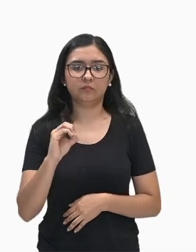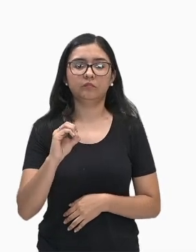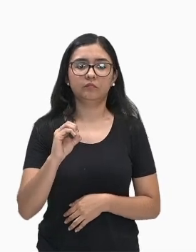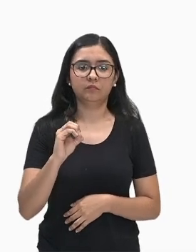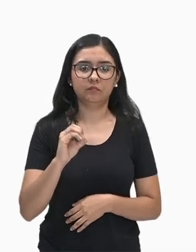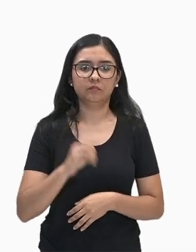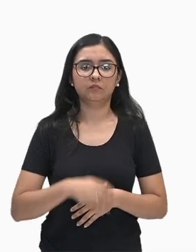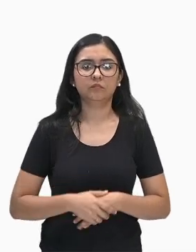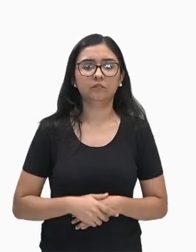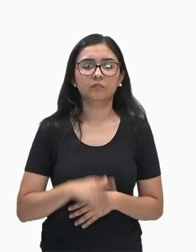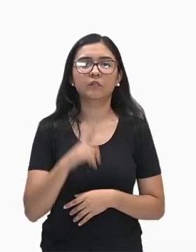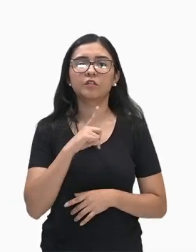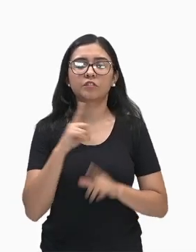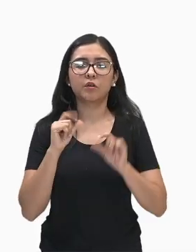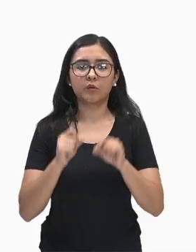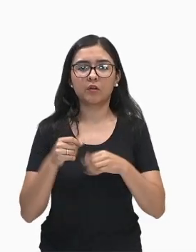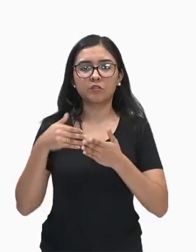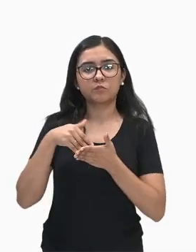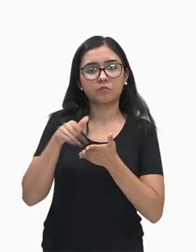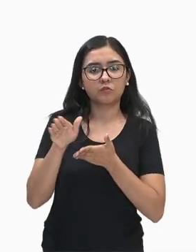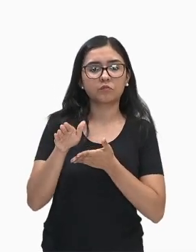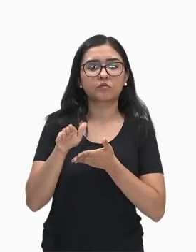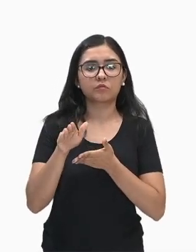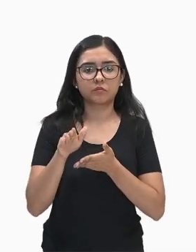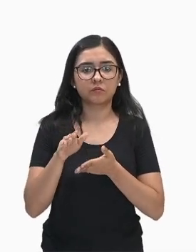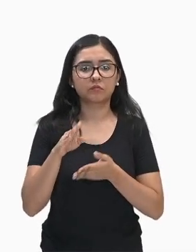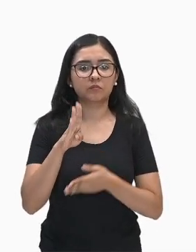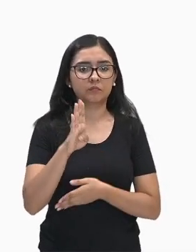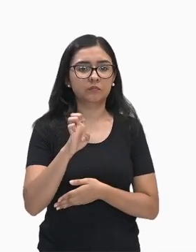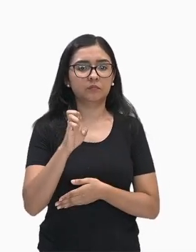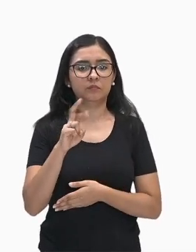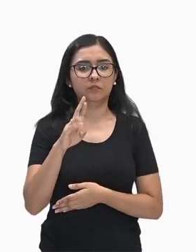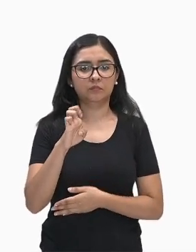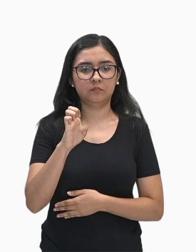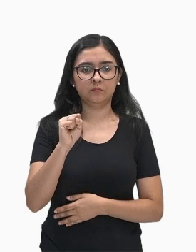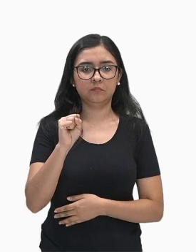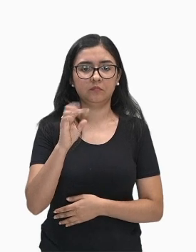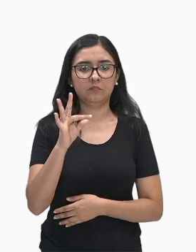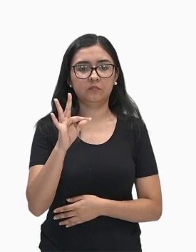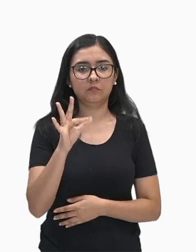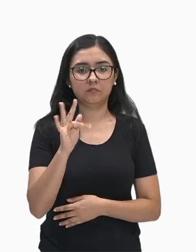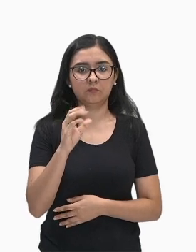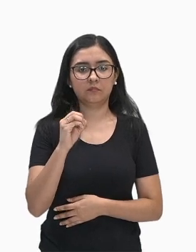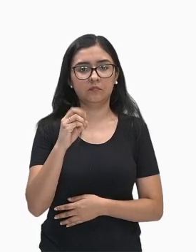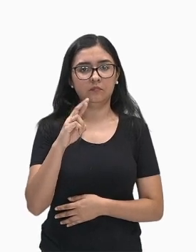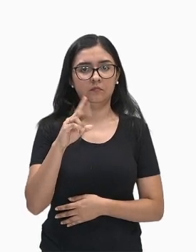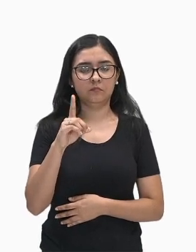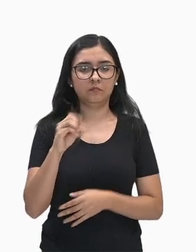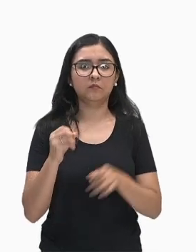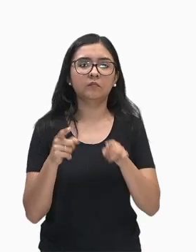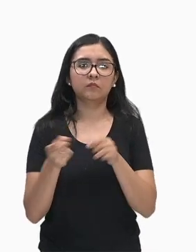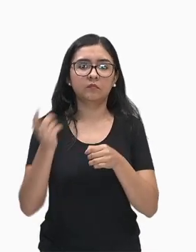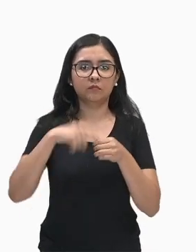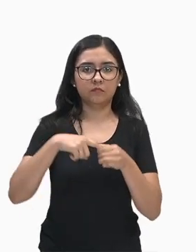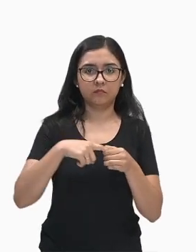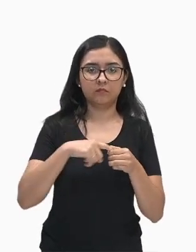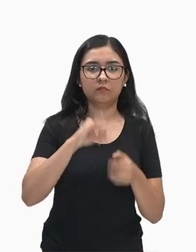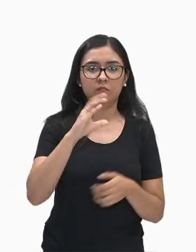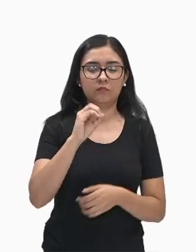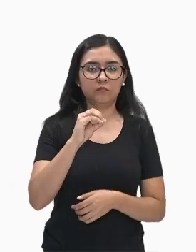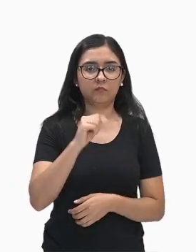1820, que exigia a expulsão de Beresford, a volta de Dom João a Portugal e